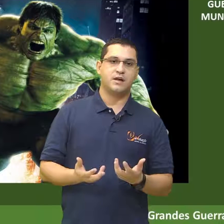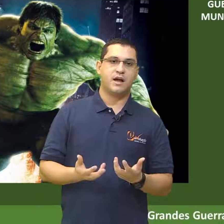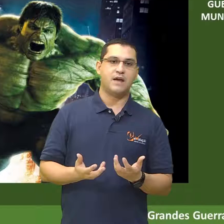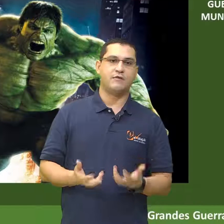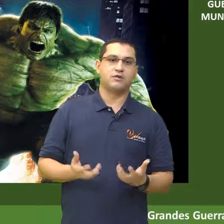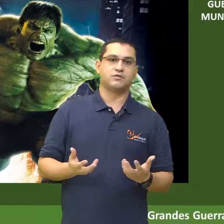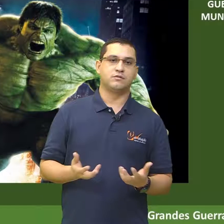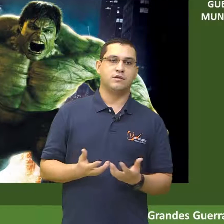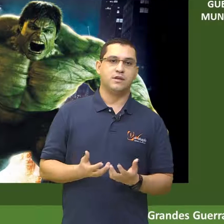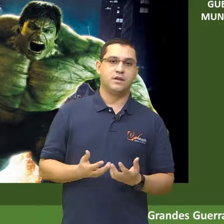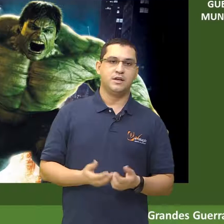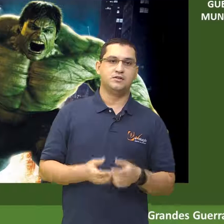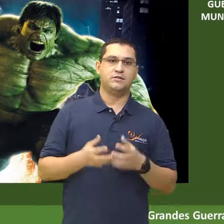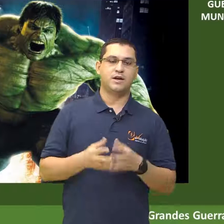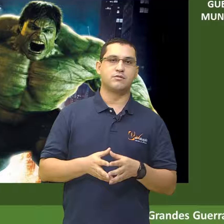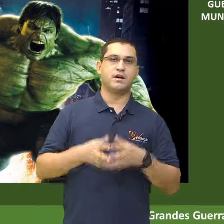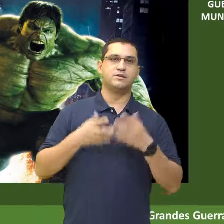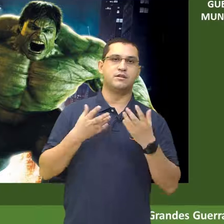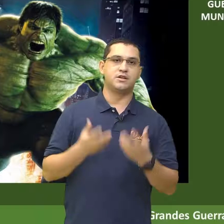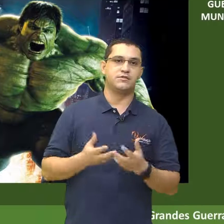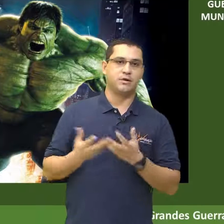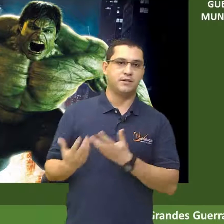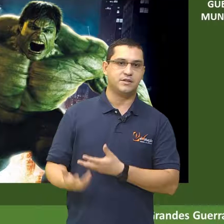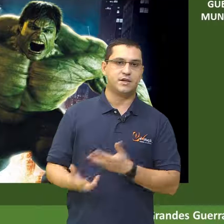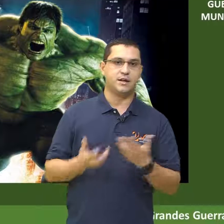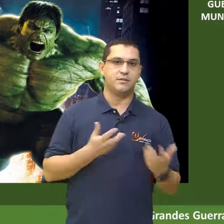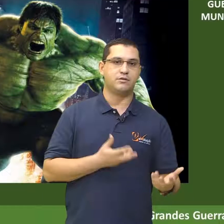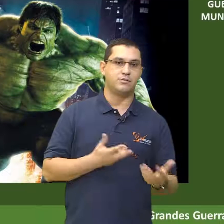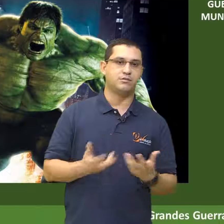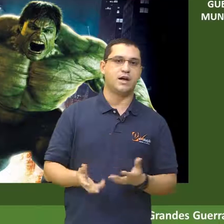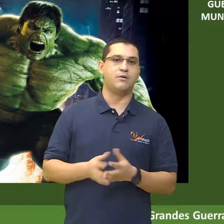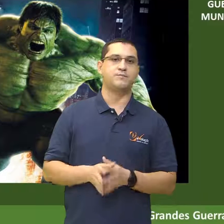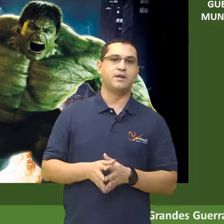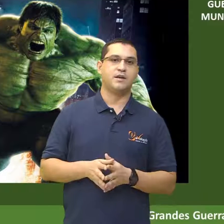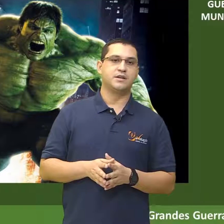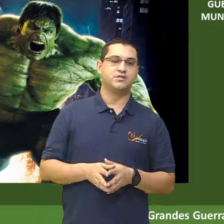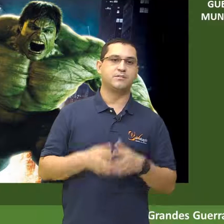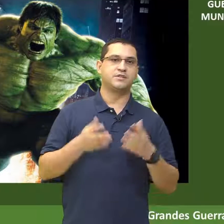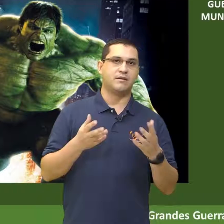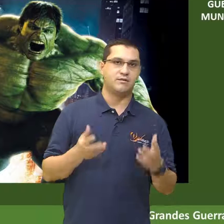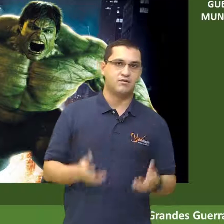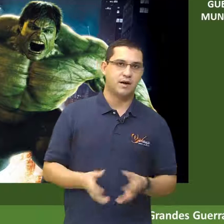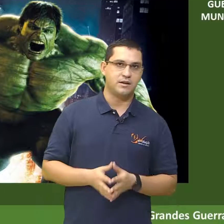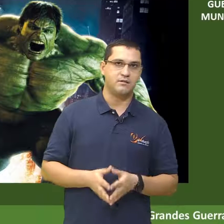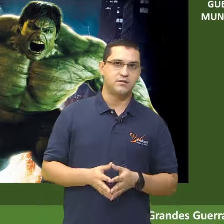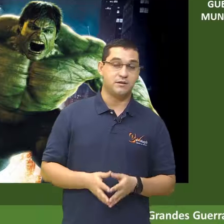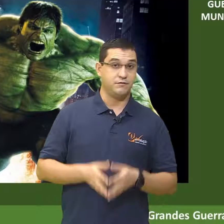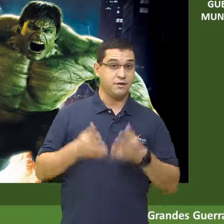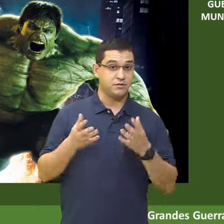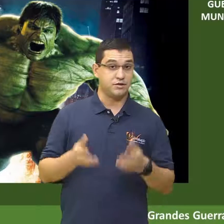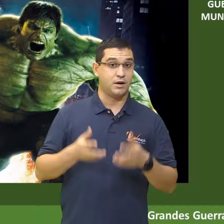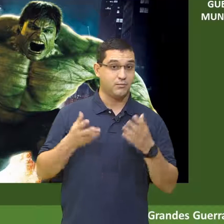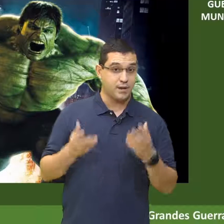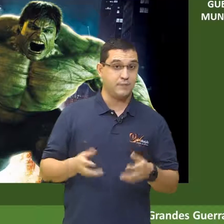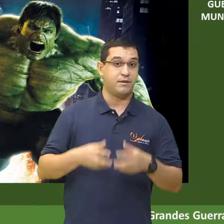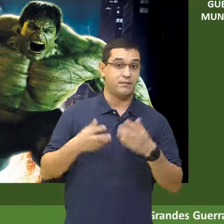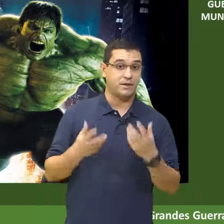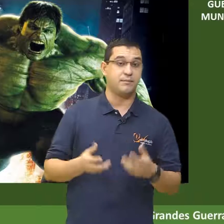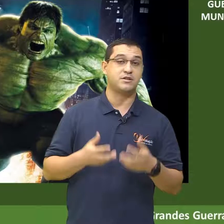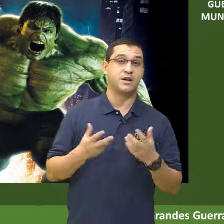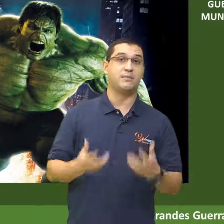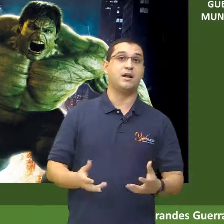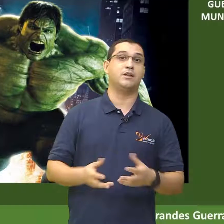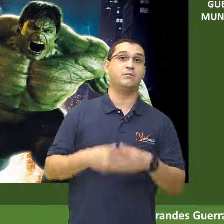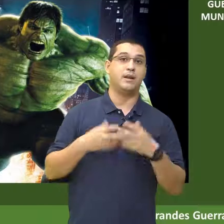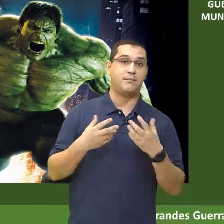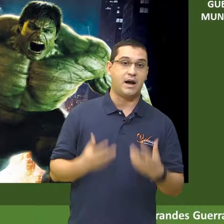alteradamente raivoso. E isso faz com que ele se transforme nesse elemento brutal que a gente observa nos quadrinhos e vimos tão bem e